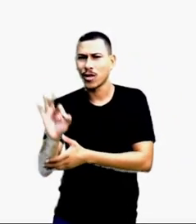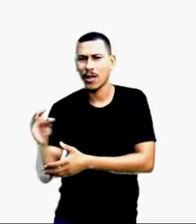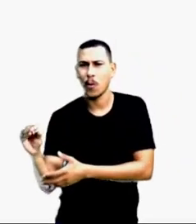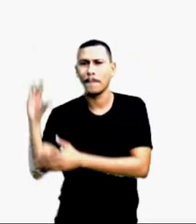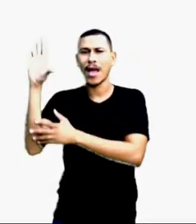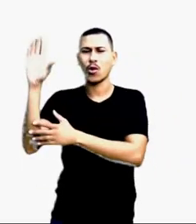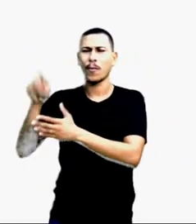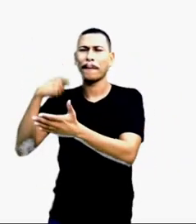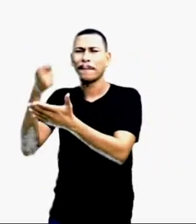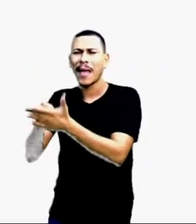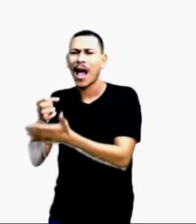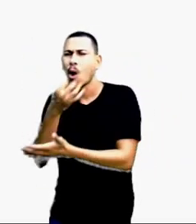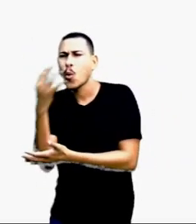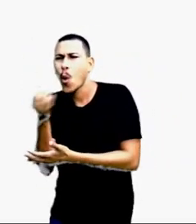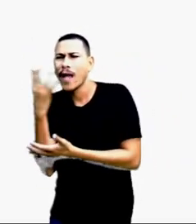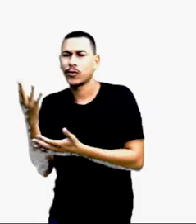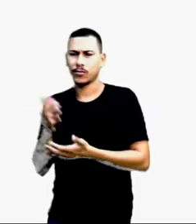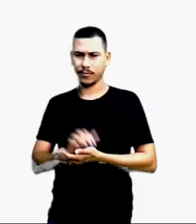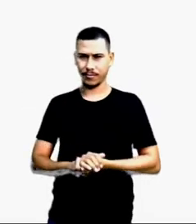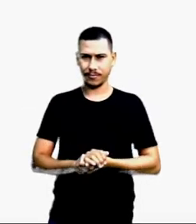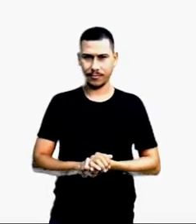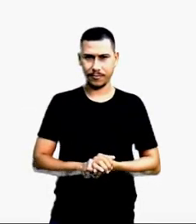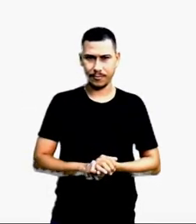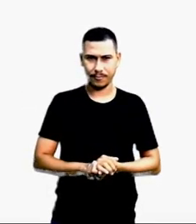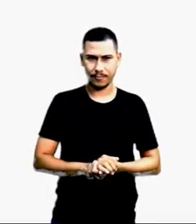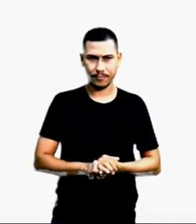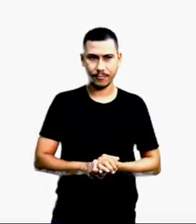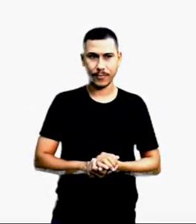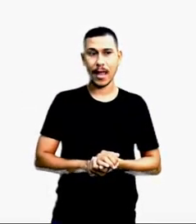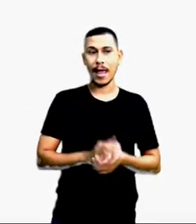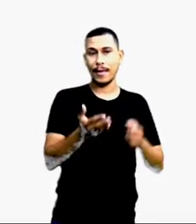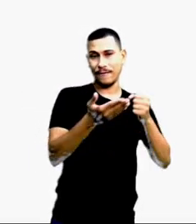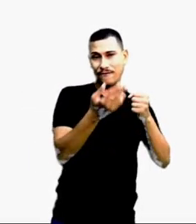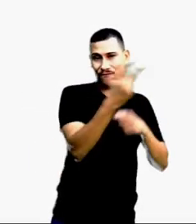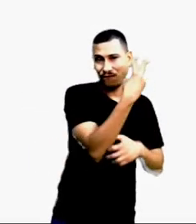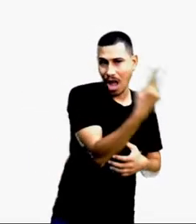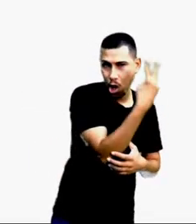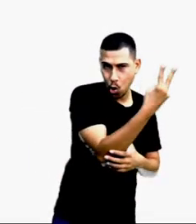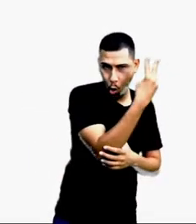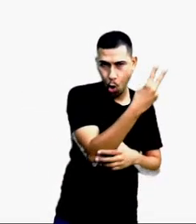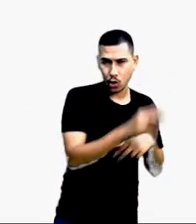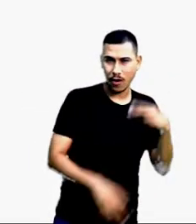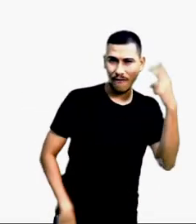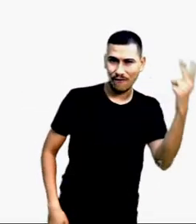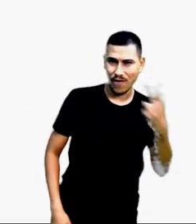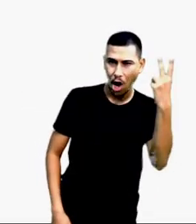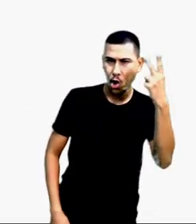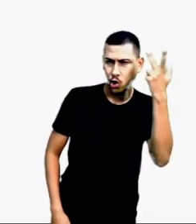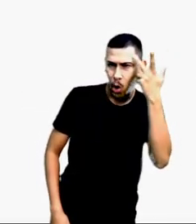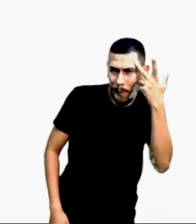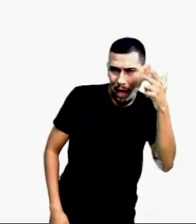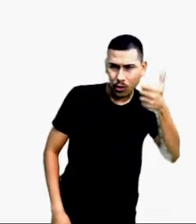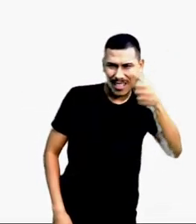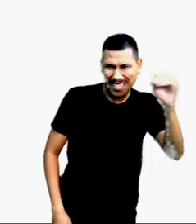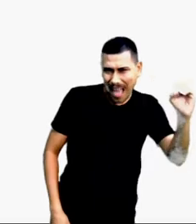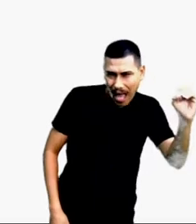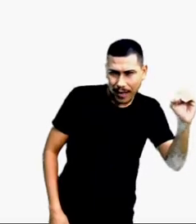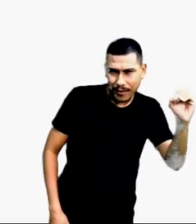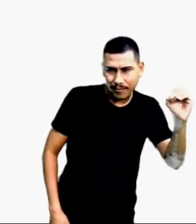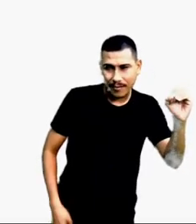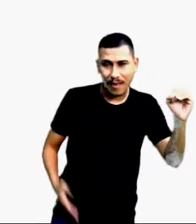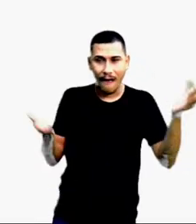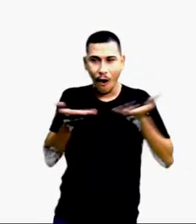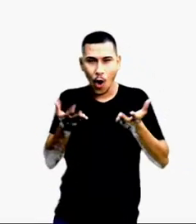lá o básico sem reais que o ajuste de trinta por cento lembre-se enfrenta por 130 cor